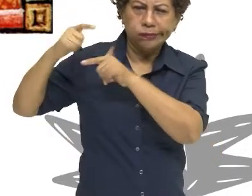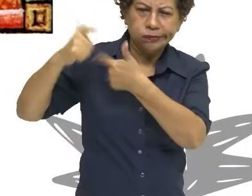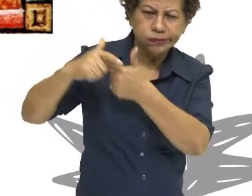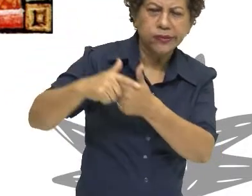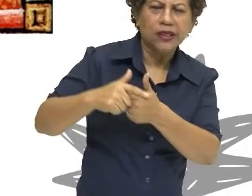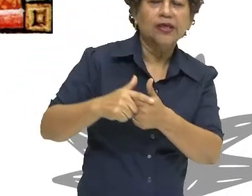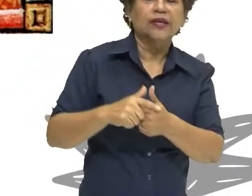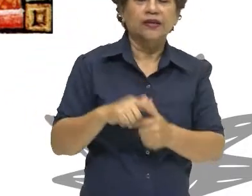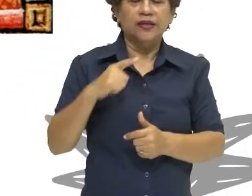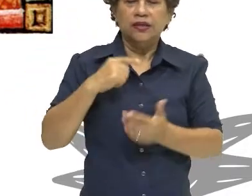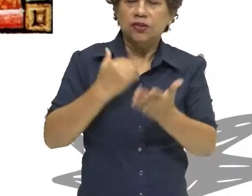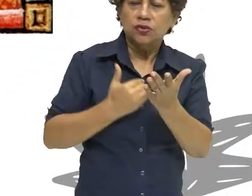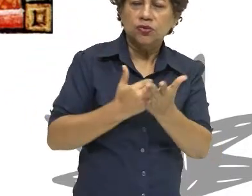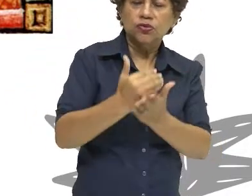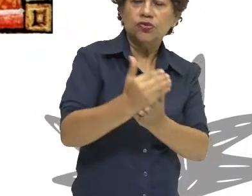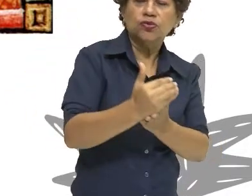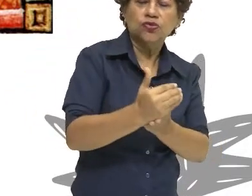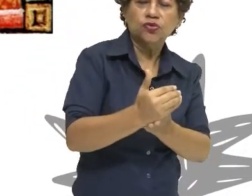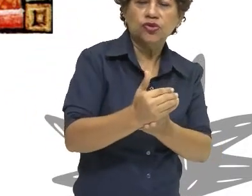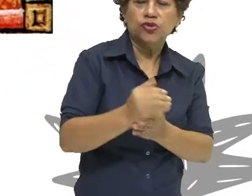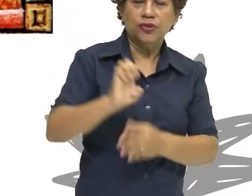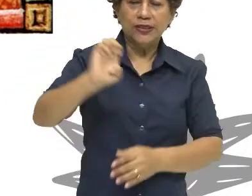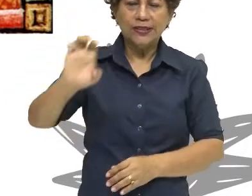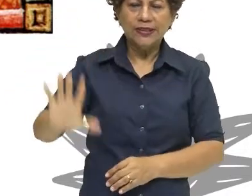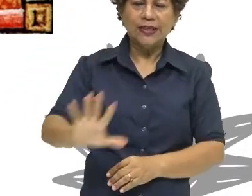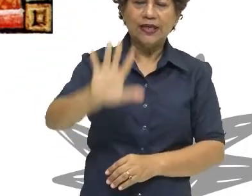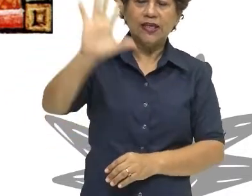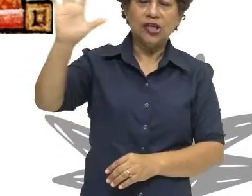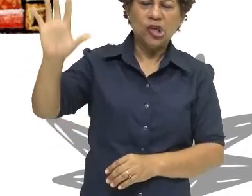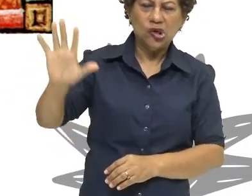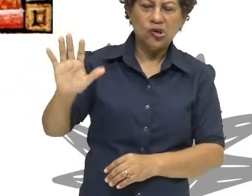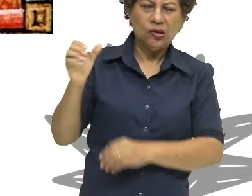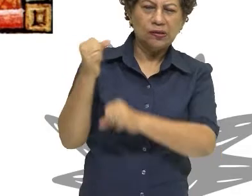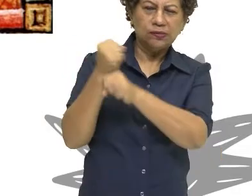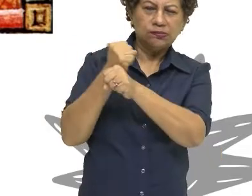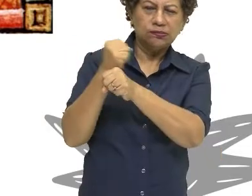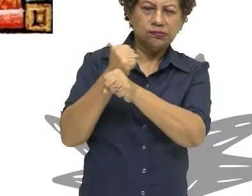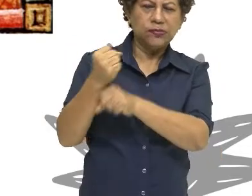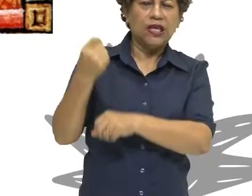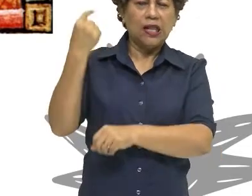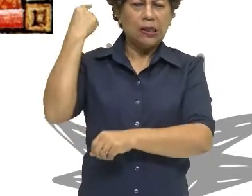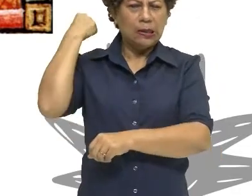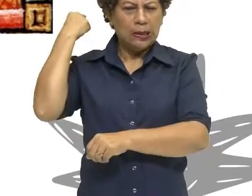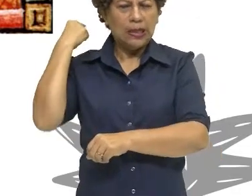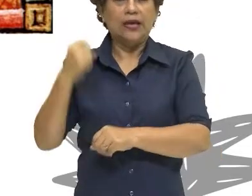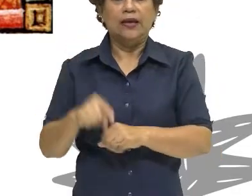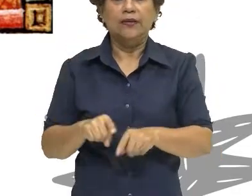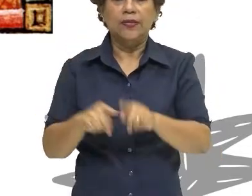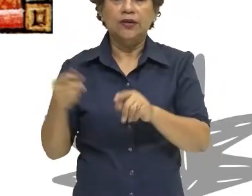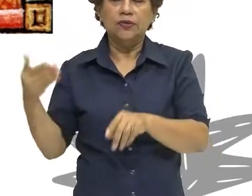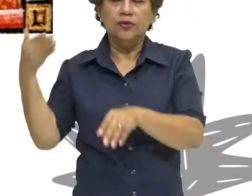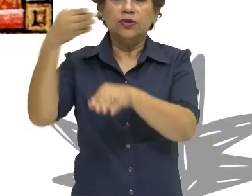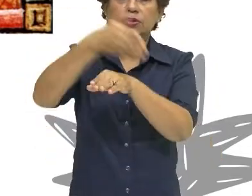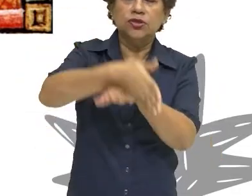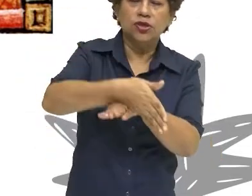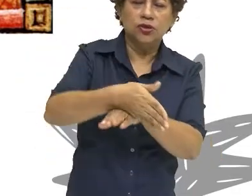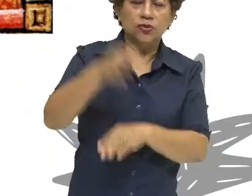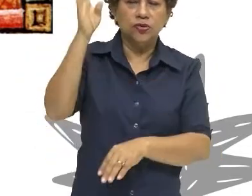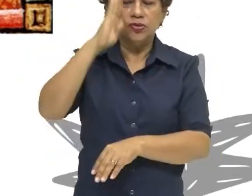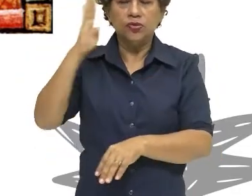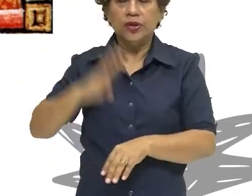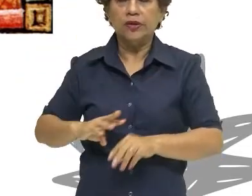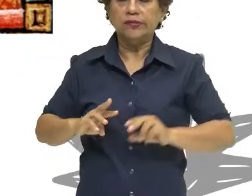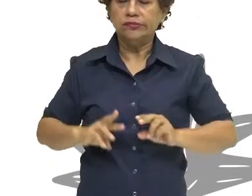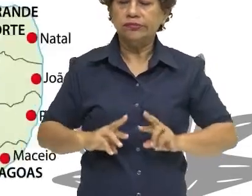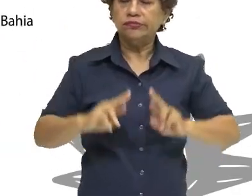Europa medieval, na época das cantigas medievais. Mas aqui no Brasil, elas acabaram florescendo de maneira